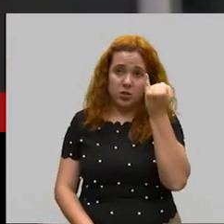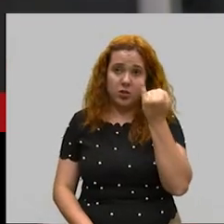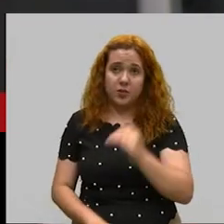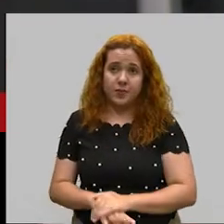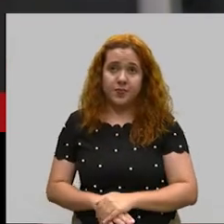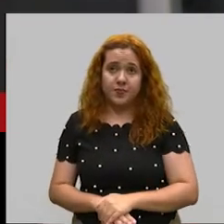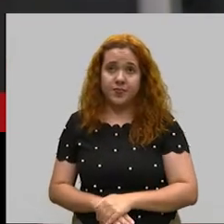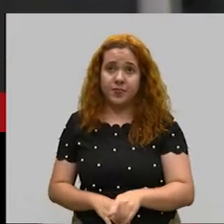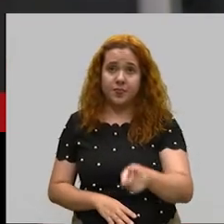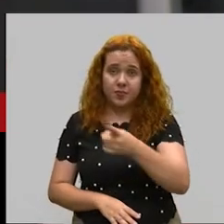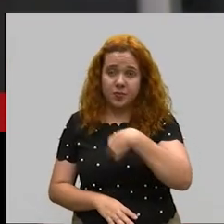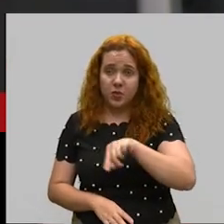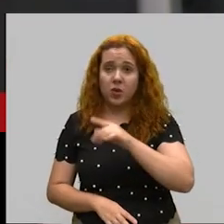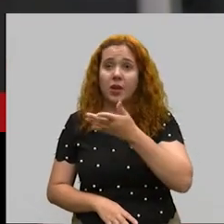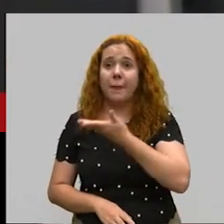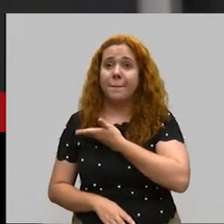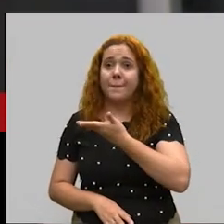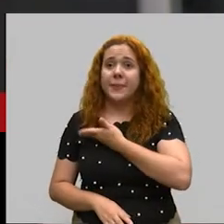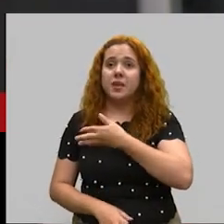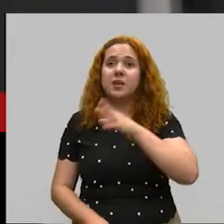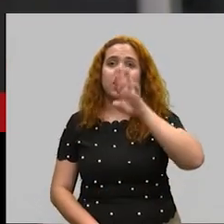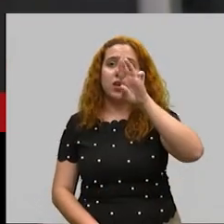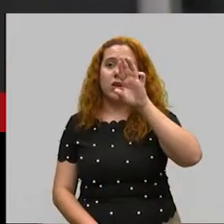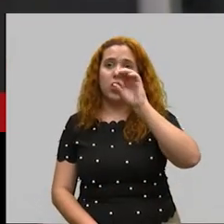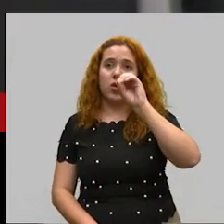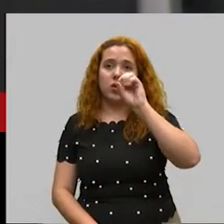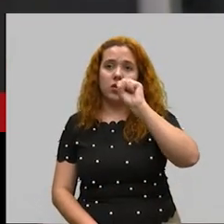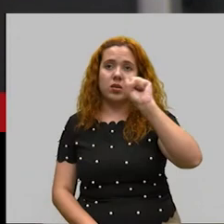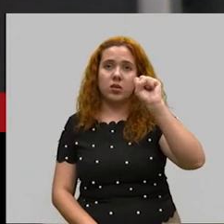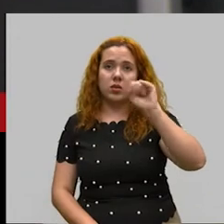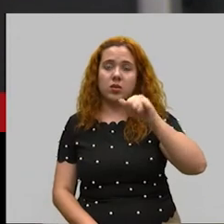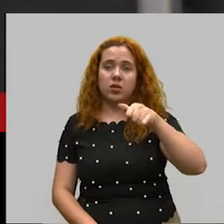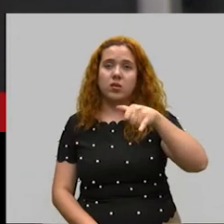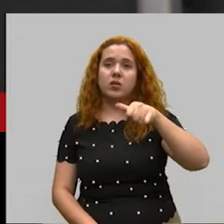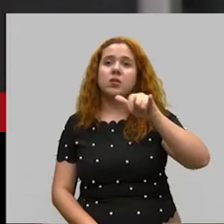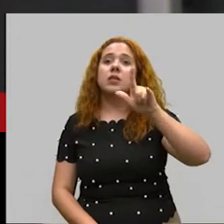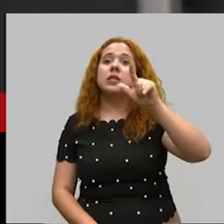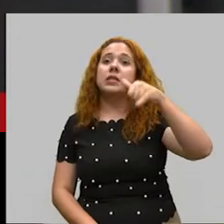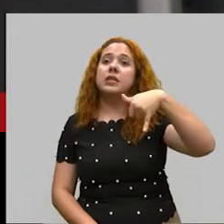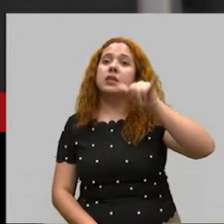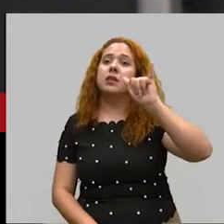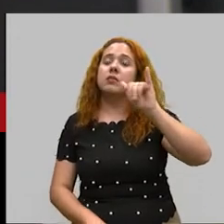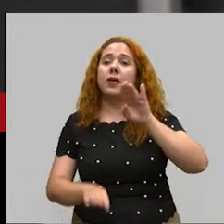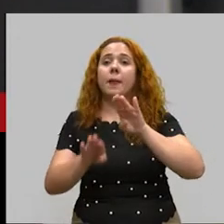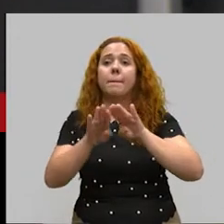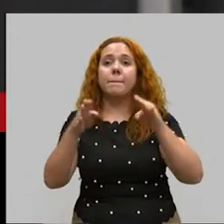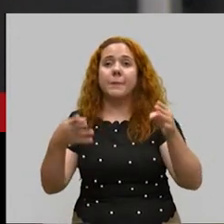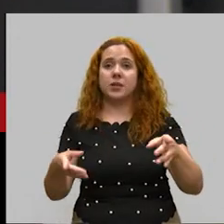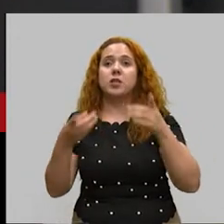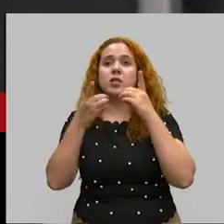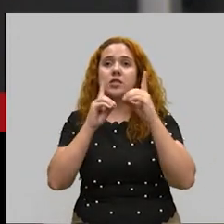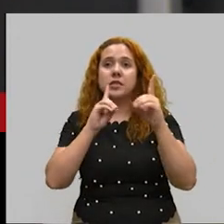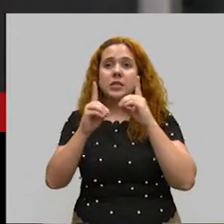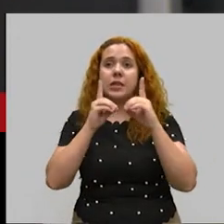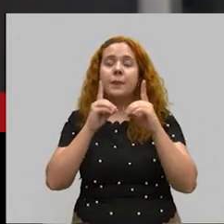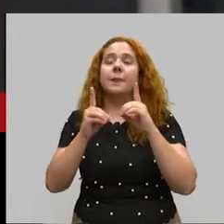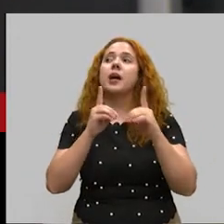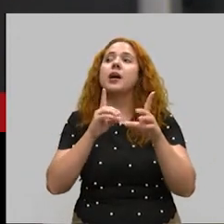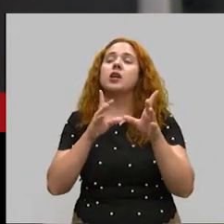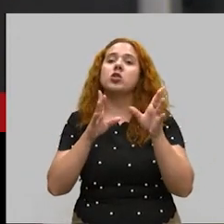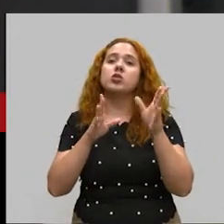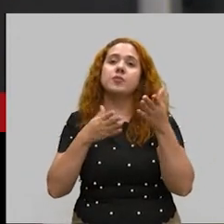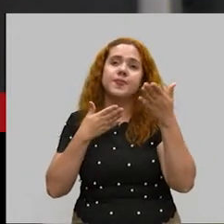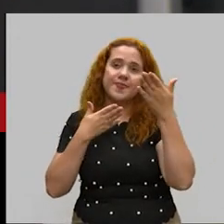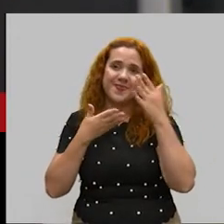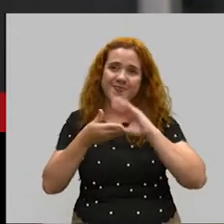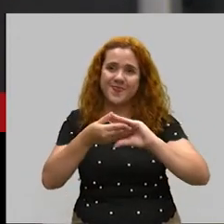nossa companheira Roseli cumprimentar a toda a mesa né e companheiro aí de